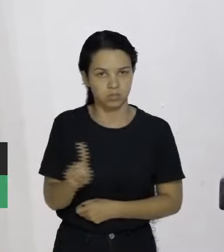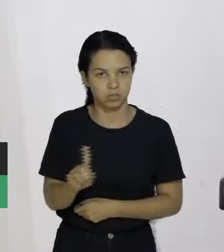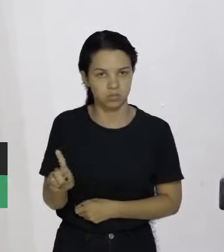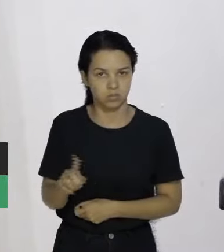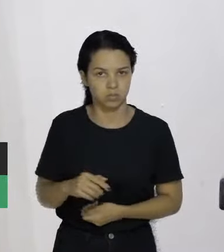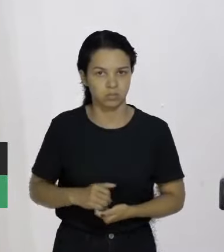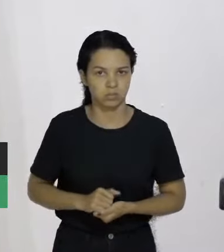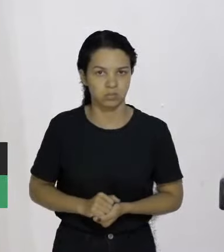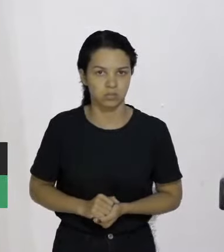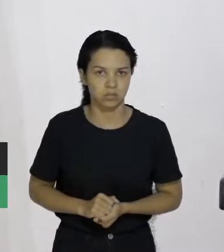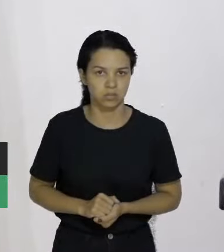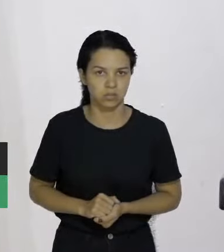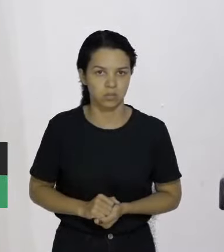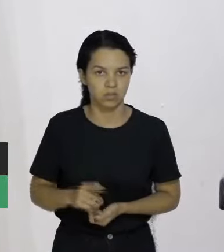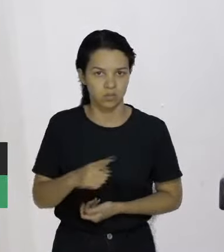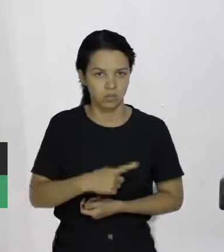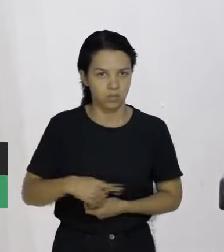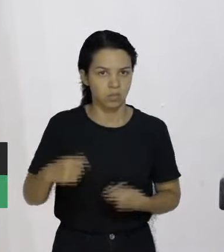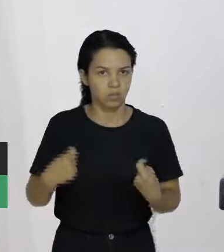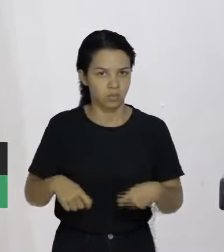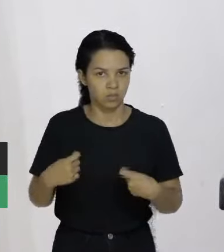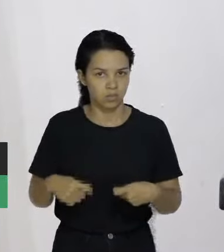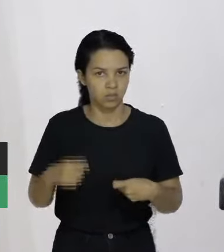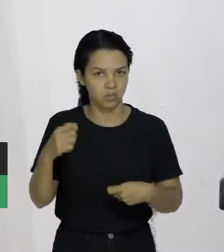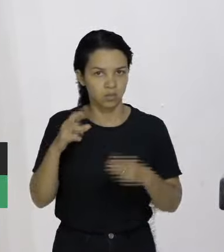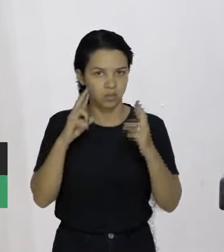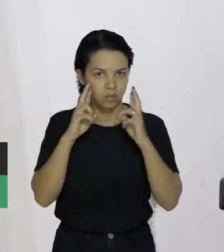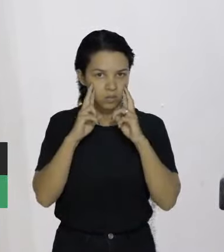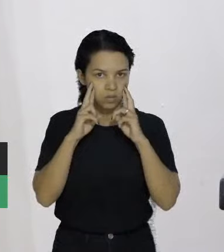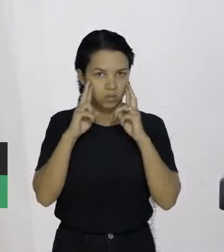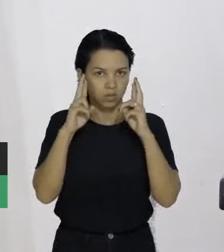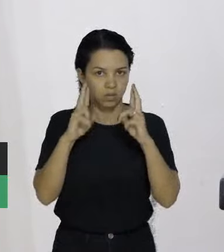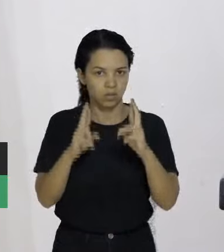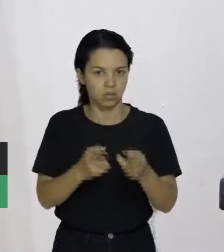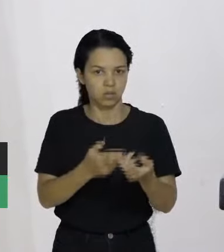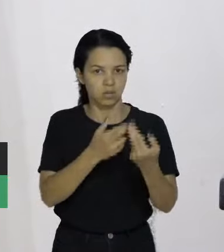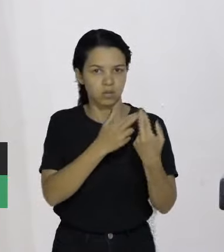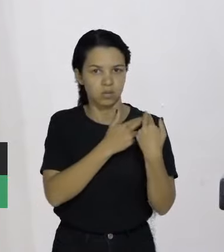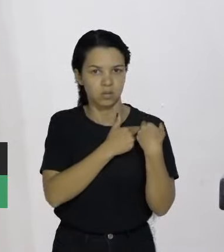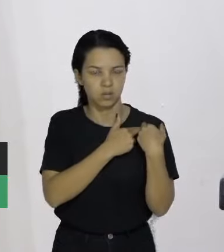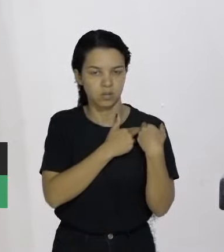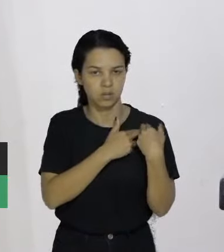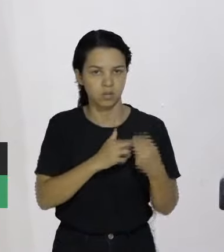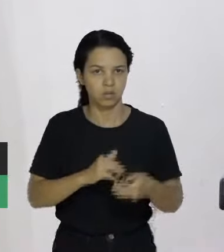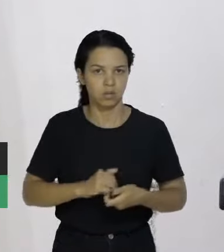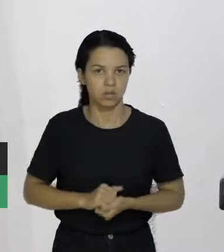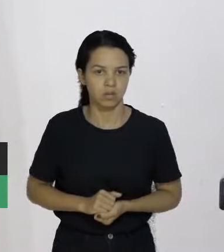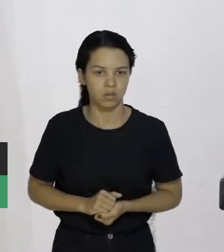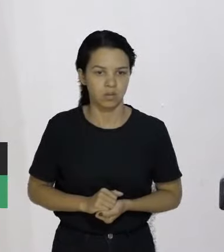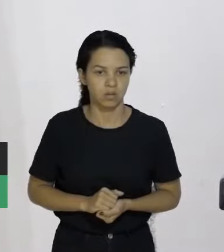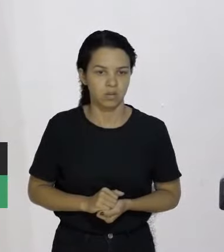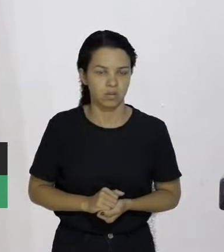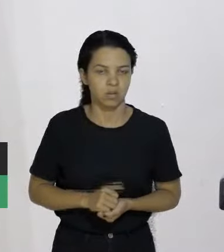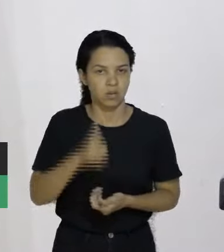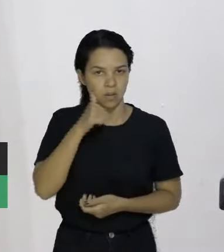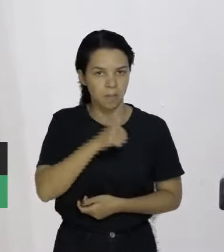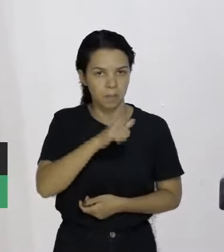nós temos que ter responsabilidade com as nossas